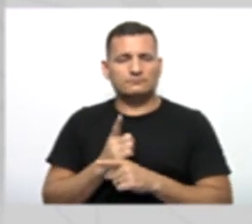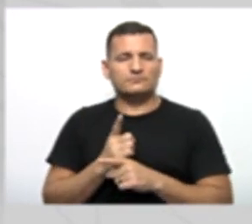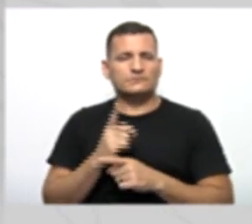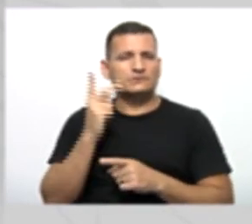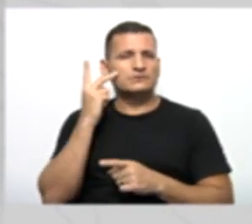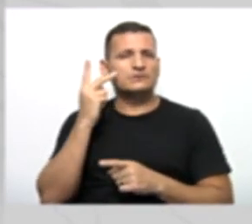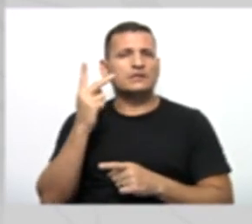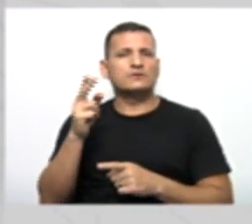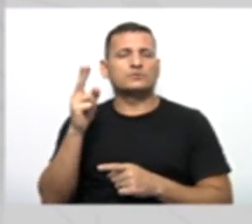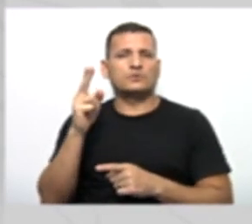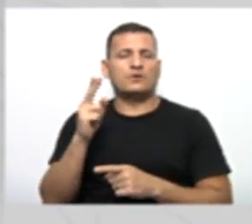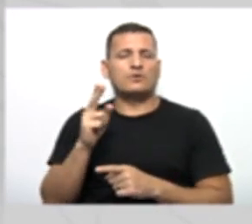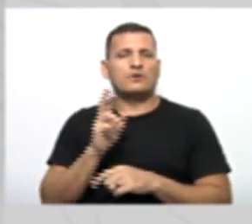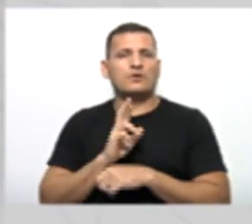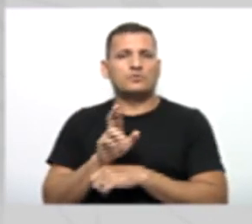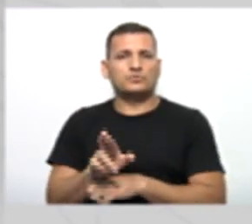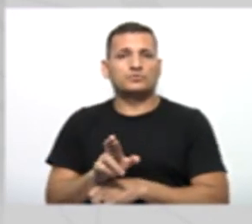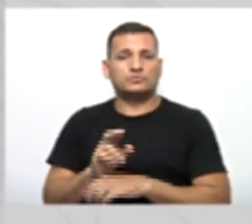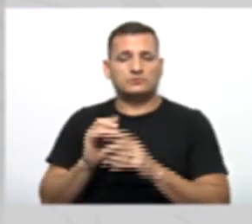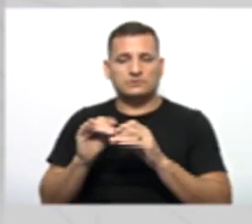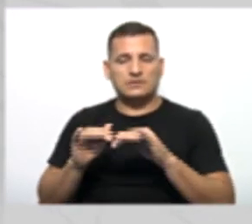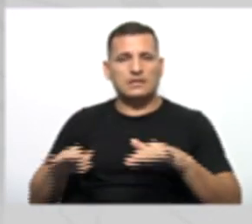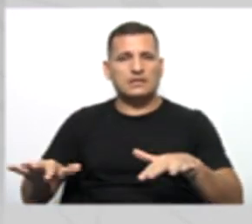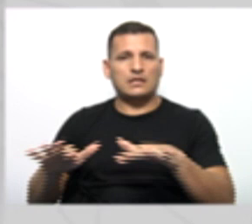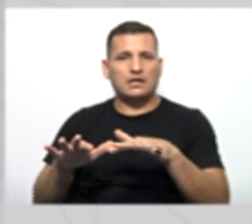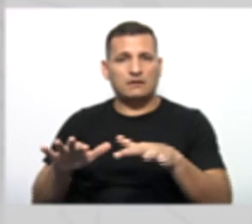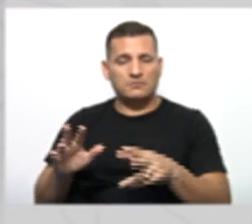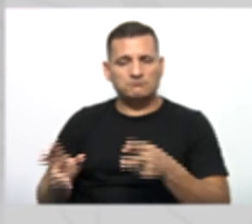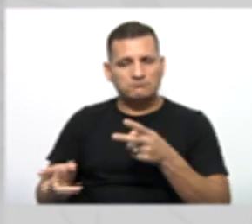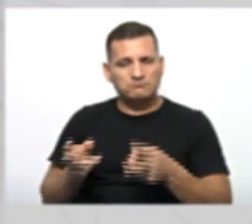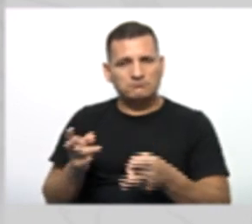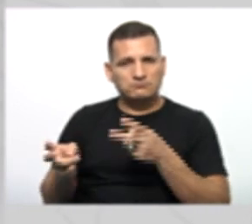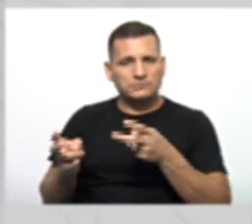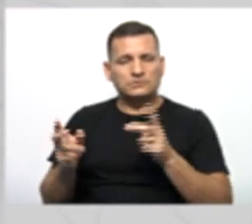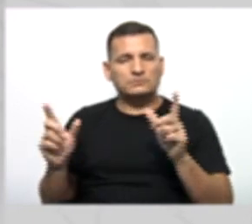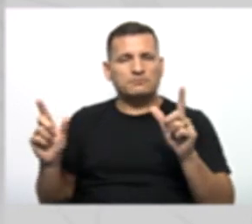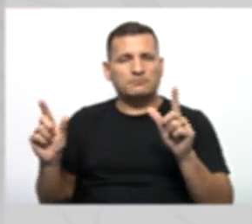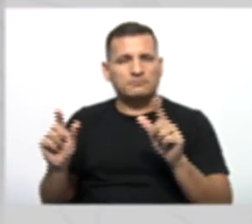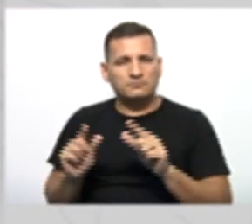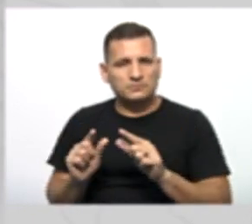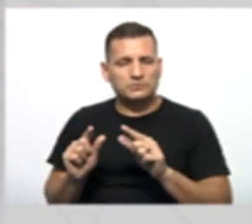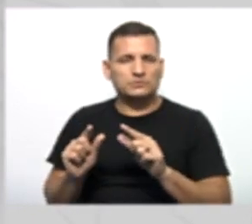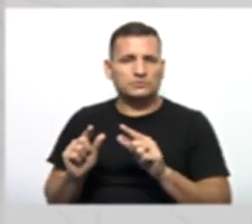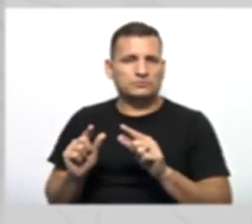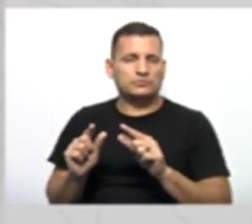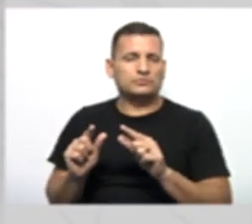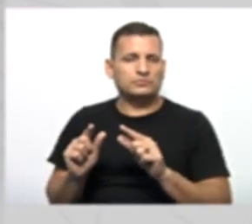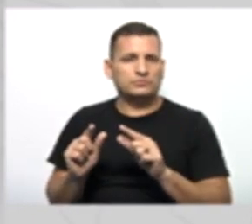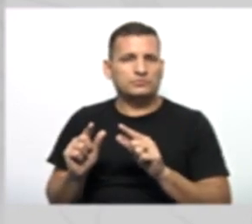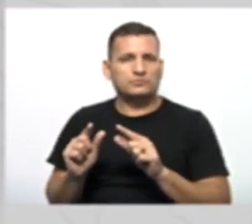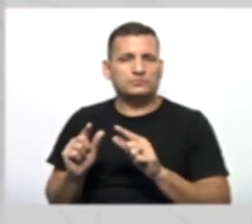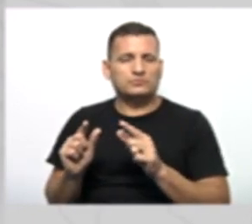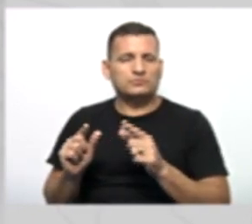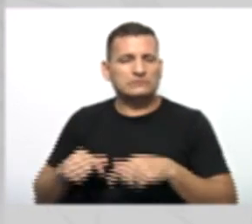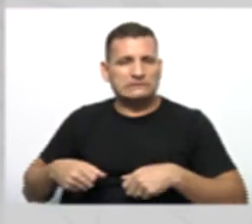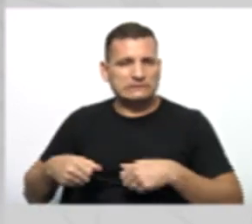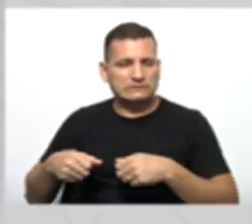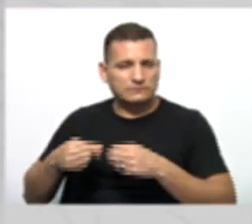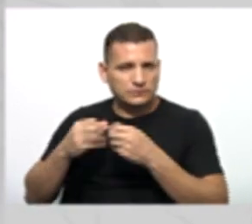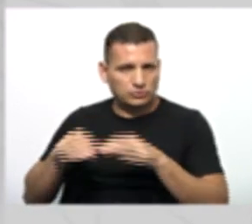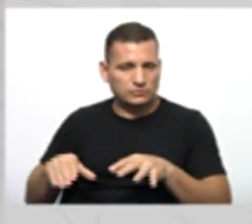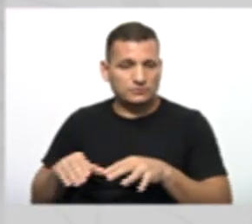solo, para que possam ser extraídos com o mínimo de gastos. Ou ainda serve para, letra